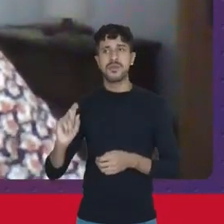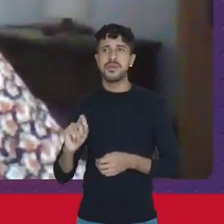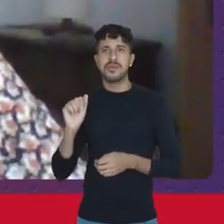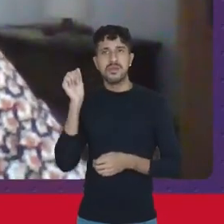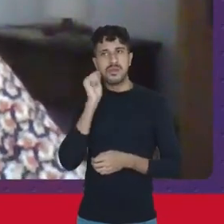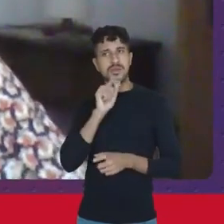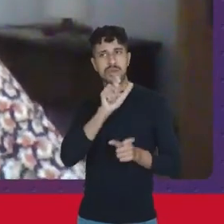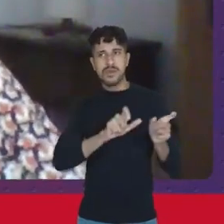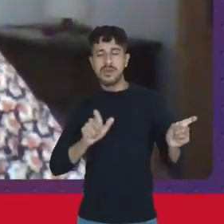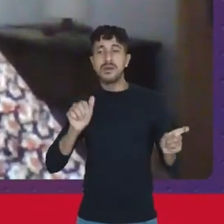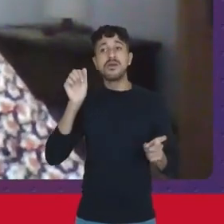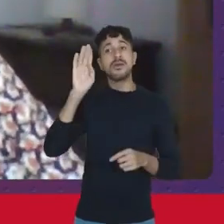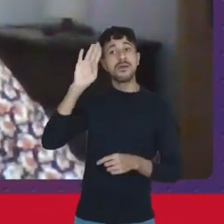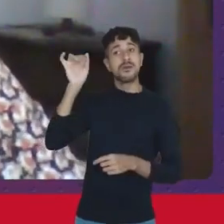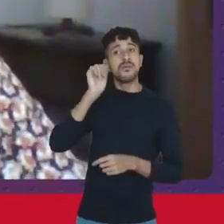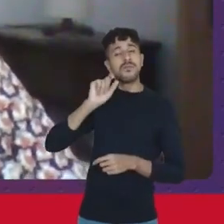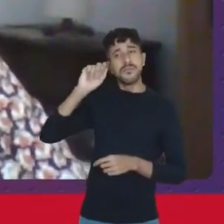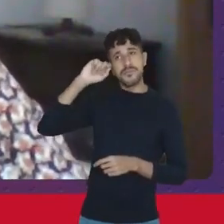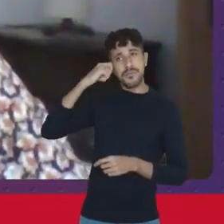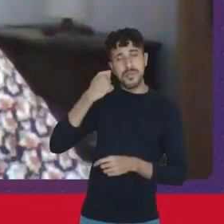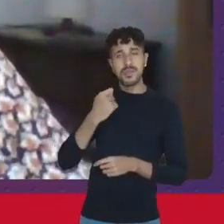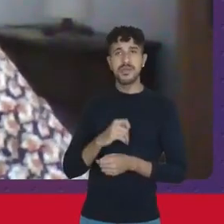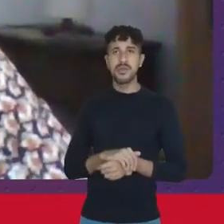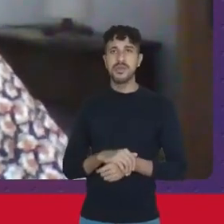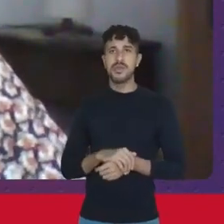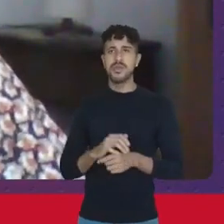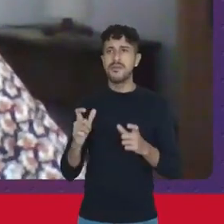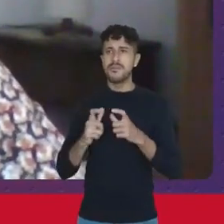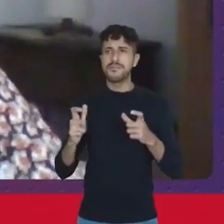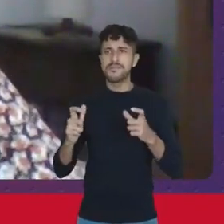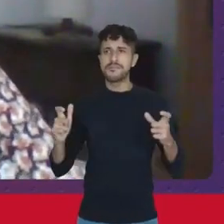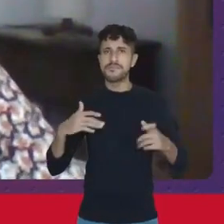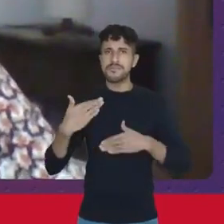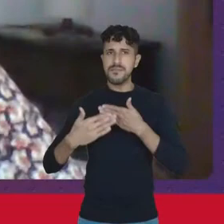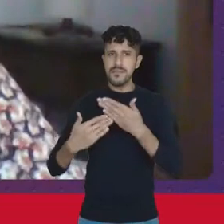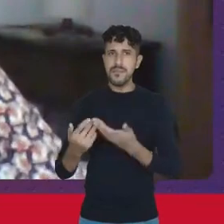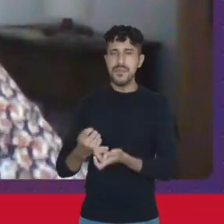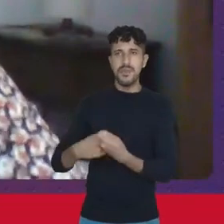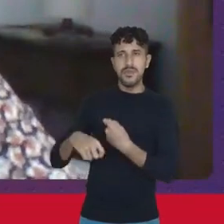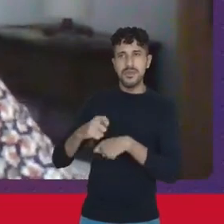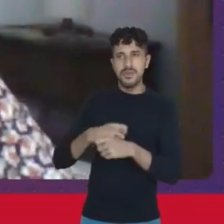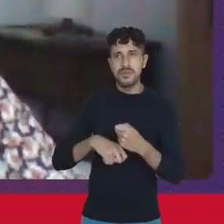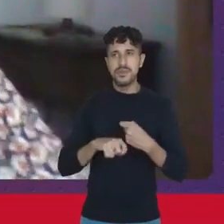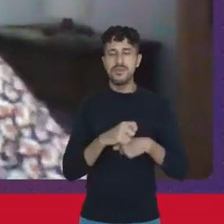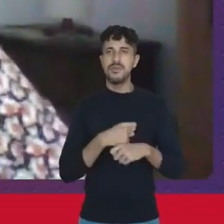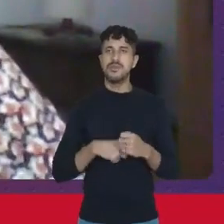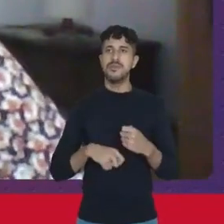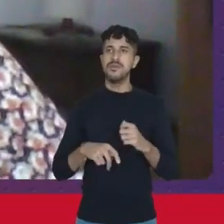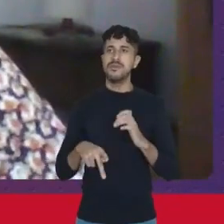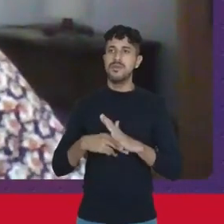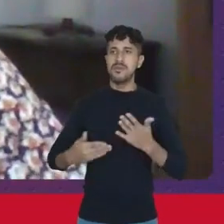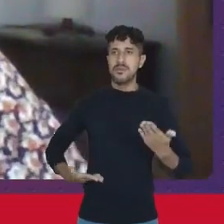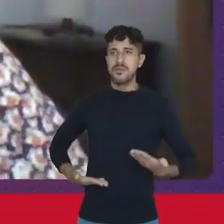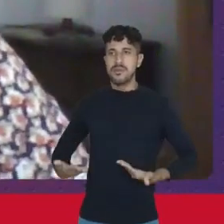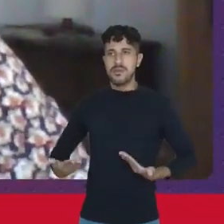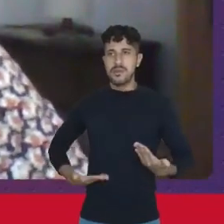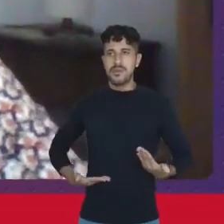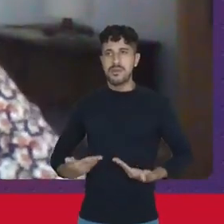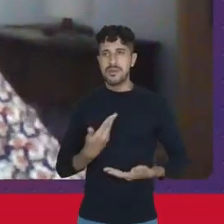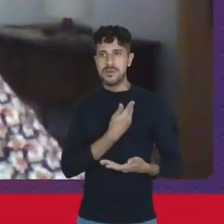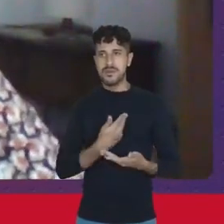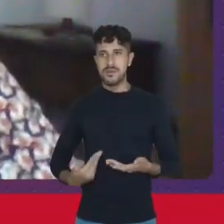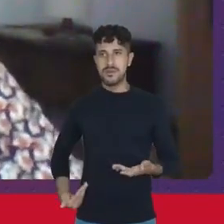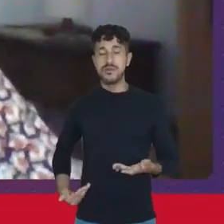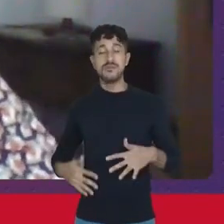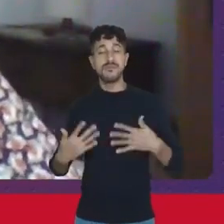as mulheres e as mulheres negras, e ampliando o processo de mercantilização, inclusive, dos serviços